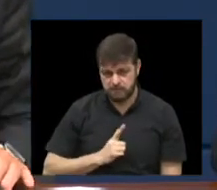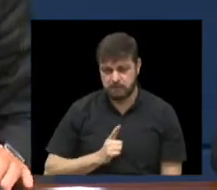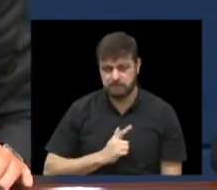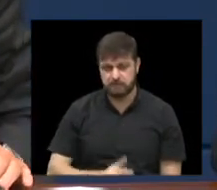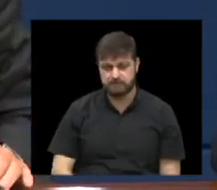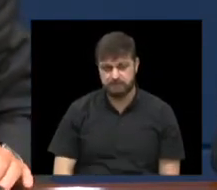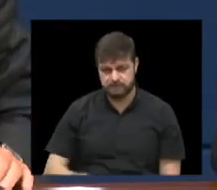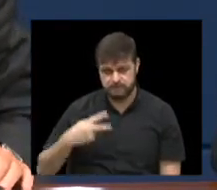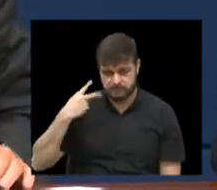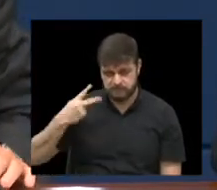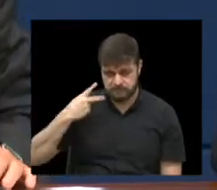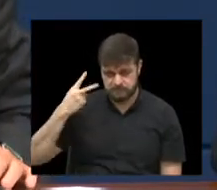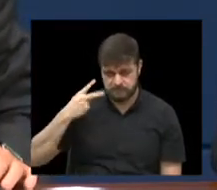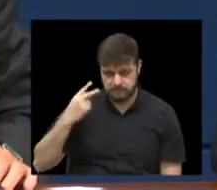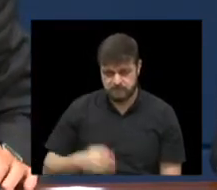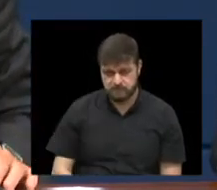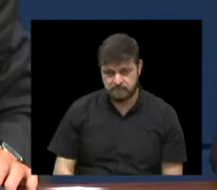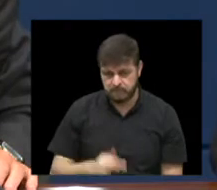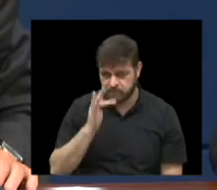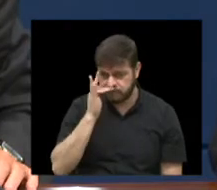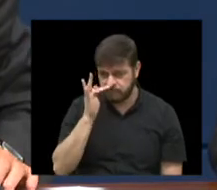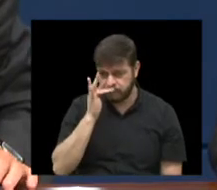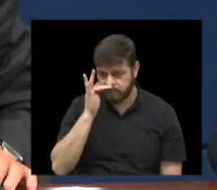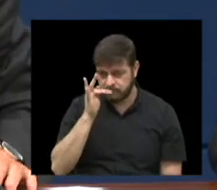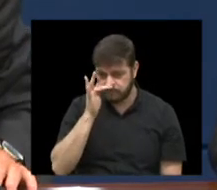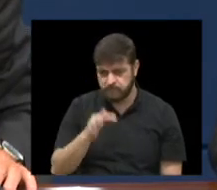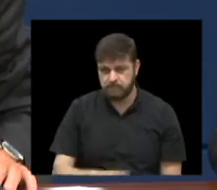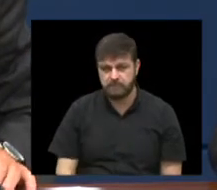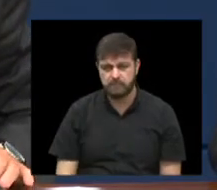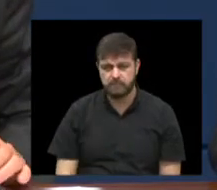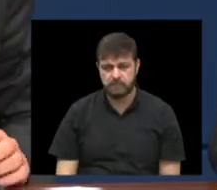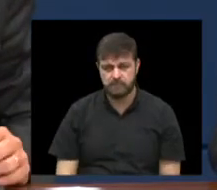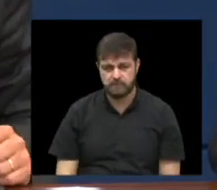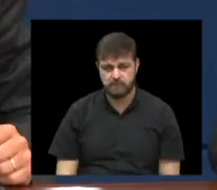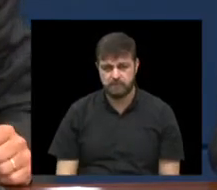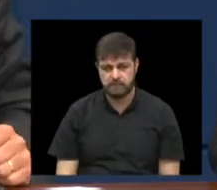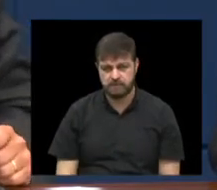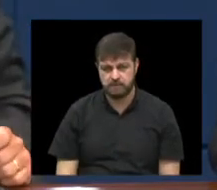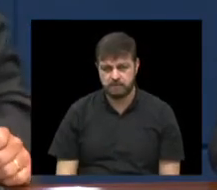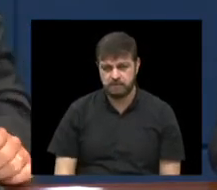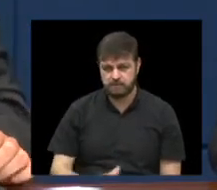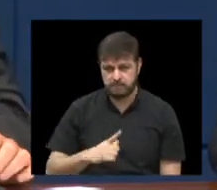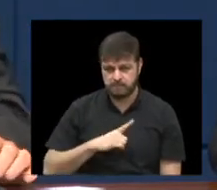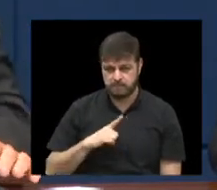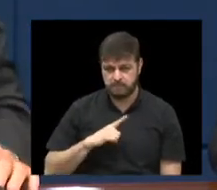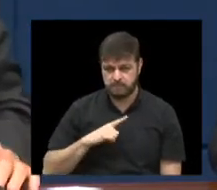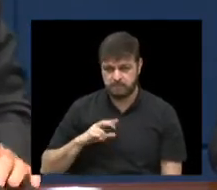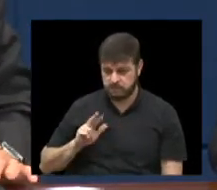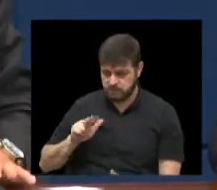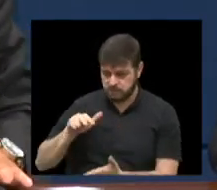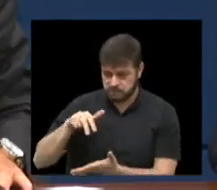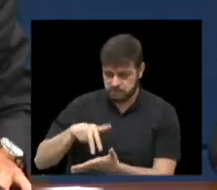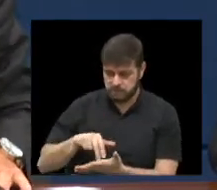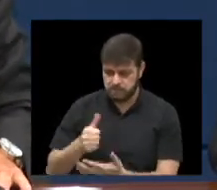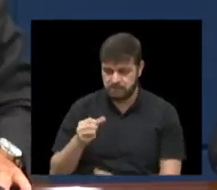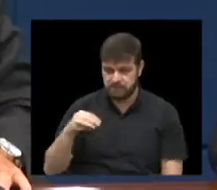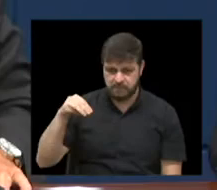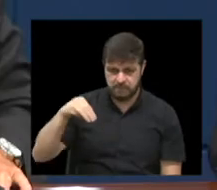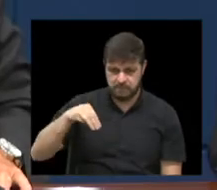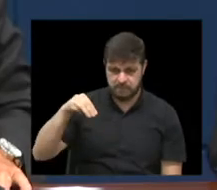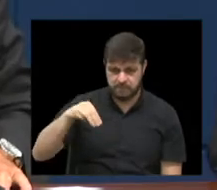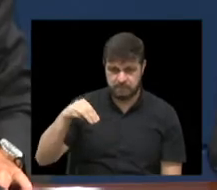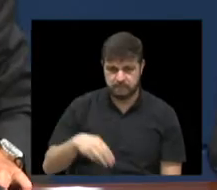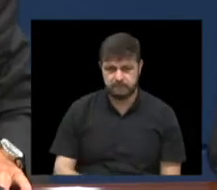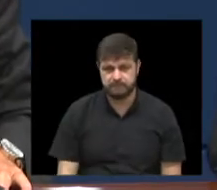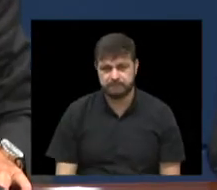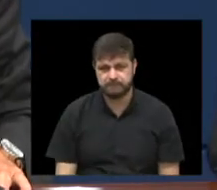O vereador inscrito é o vereador Antônio Flores. Antônio Flores, Vossa Excelência, vereador, tem até 10 minutos